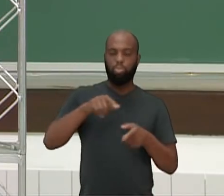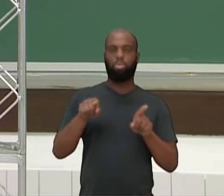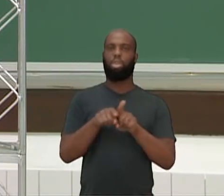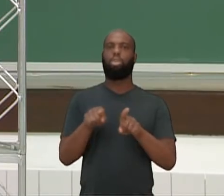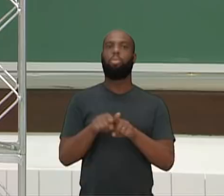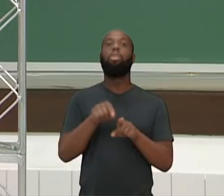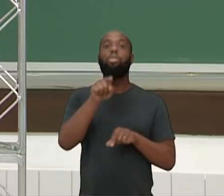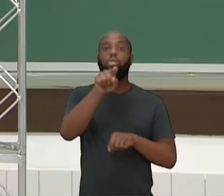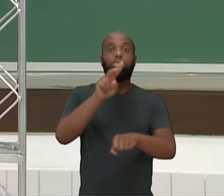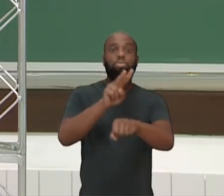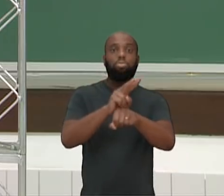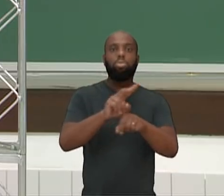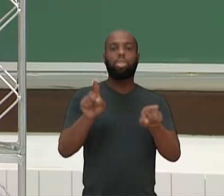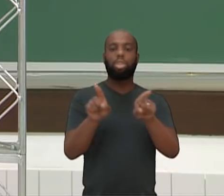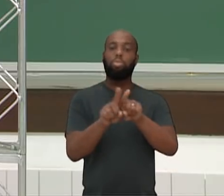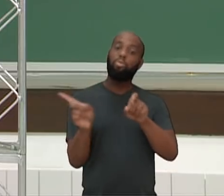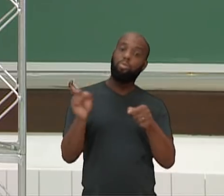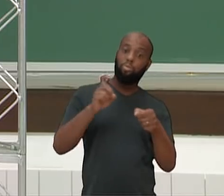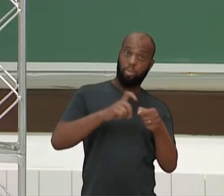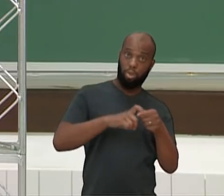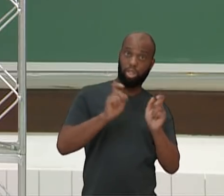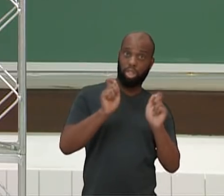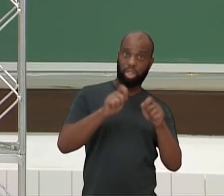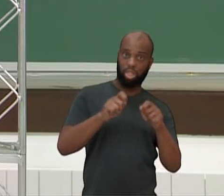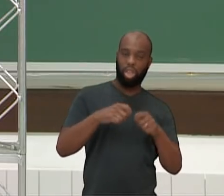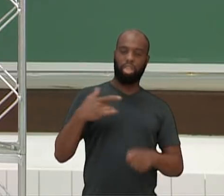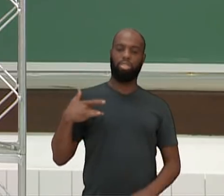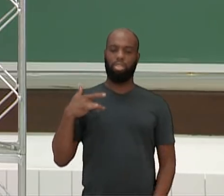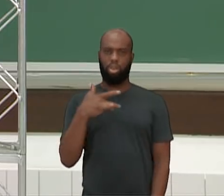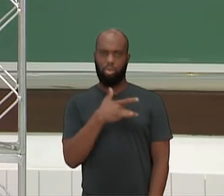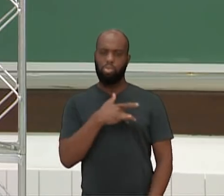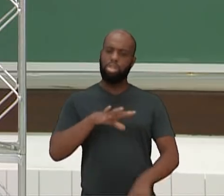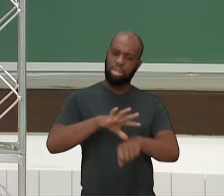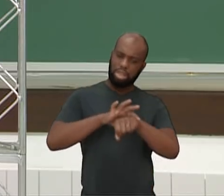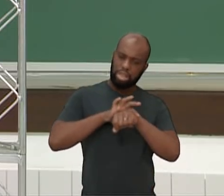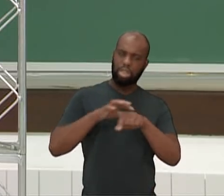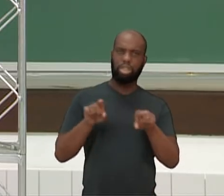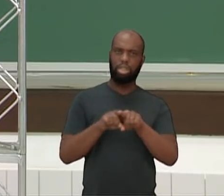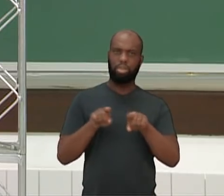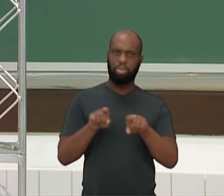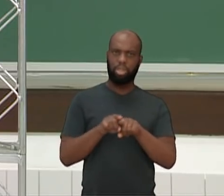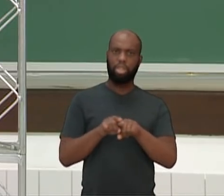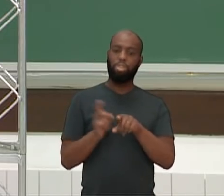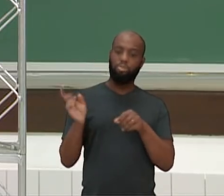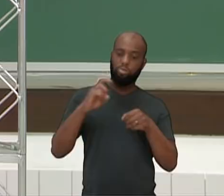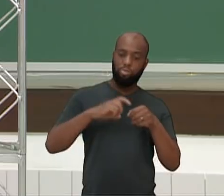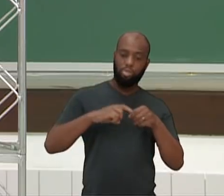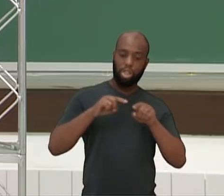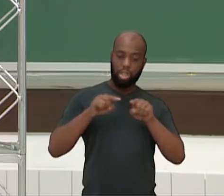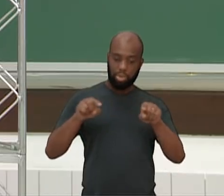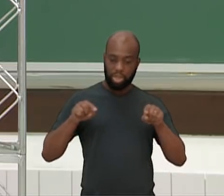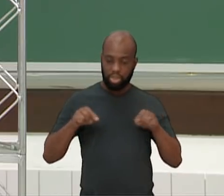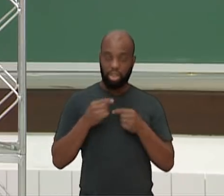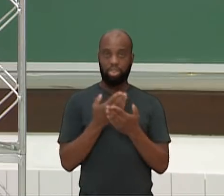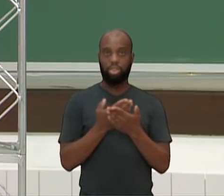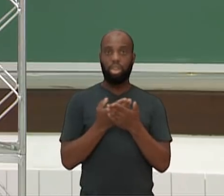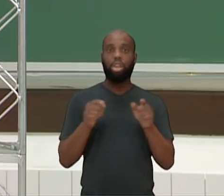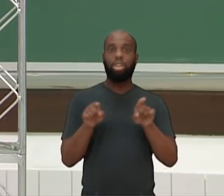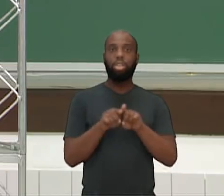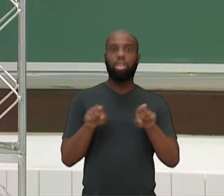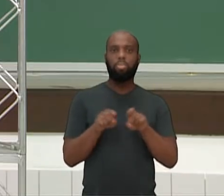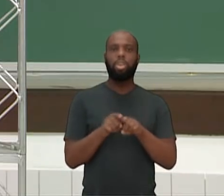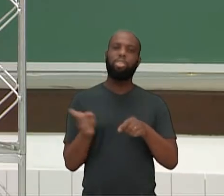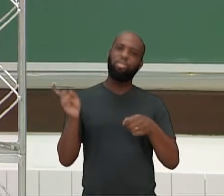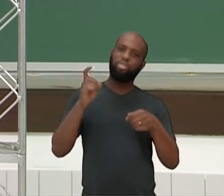que possamos voltar o mais rápido possível, né? Com saúde e segurança, voltar lá para a nossa sala de aula, voltar para a nossa quadra, nosso